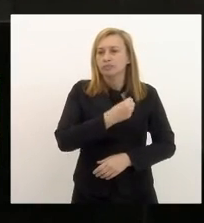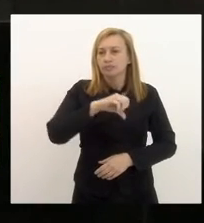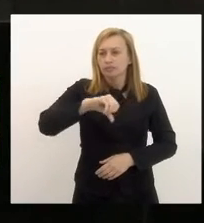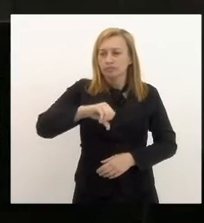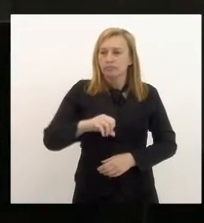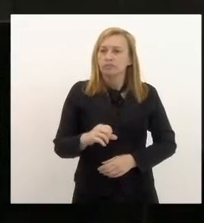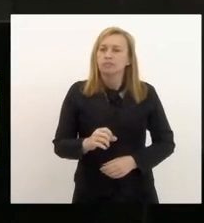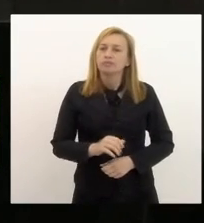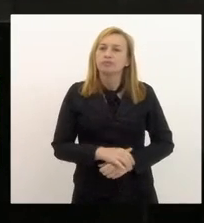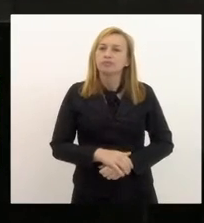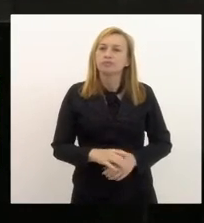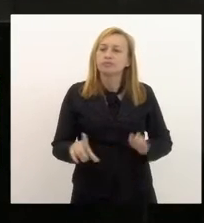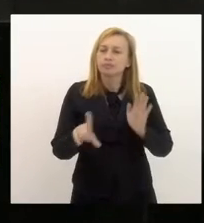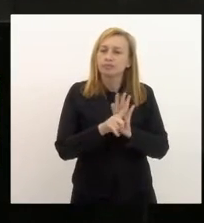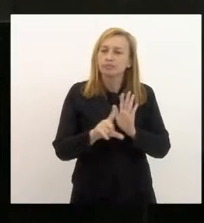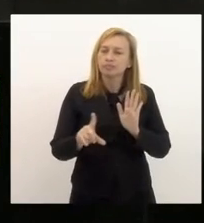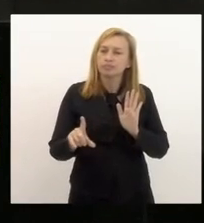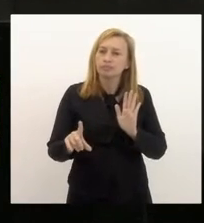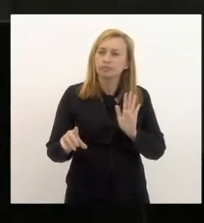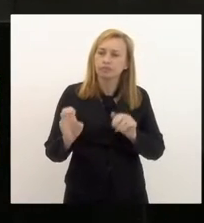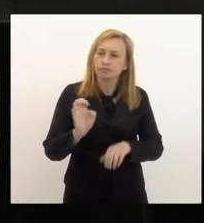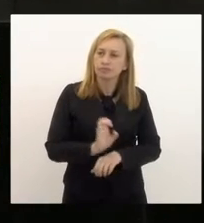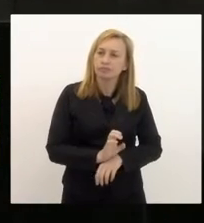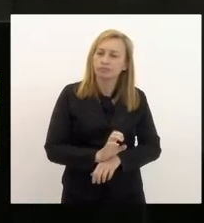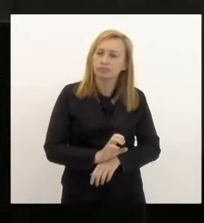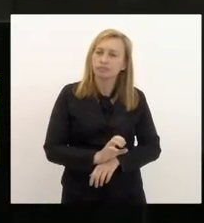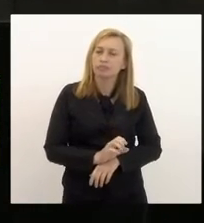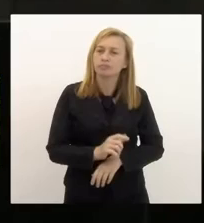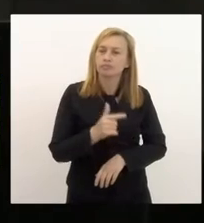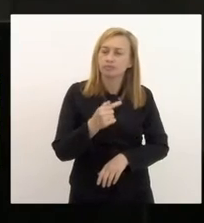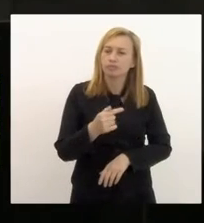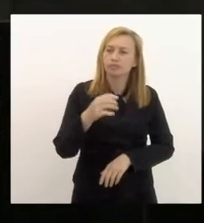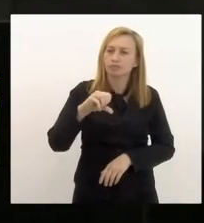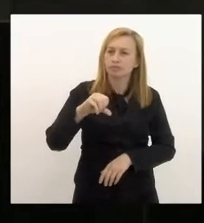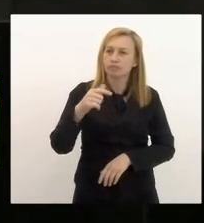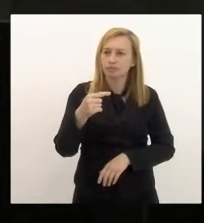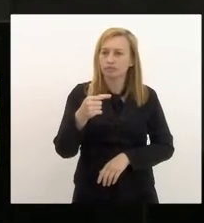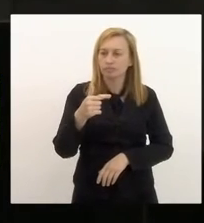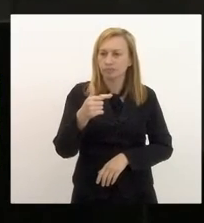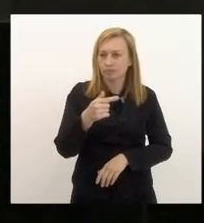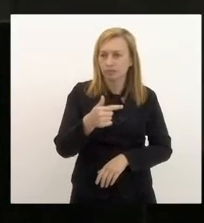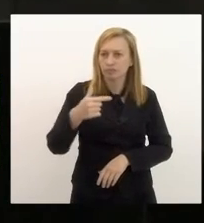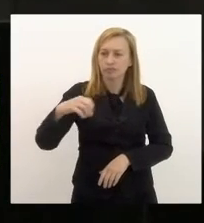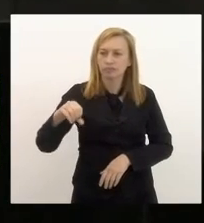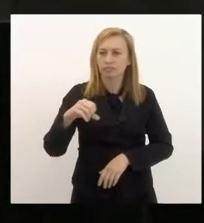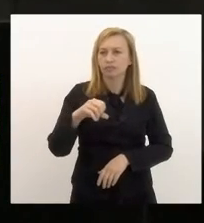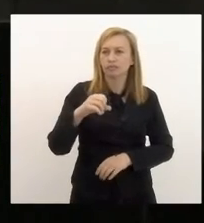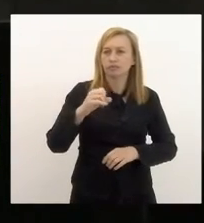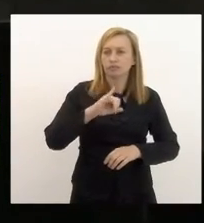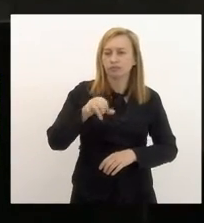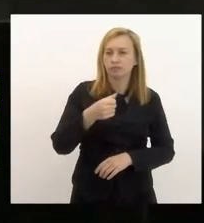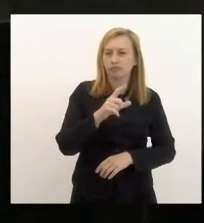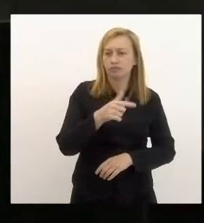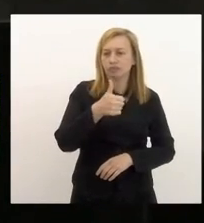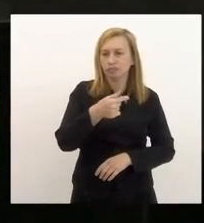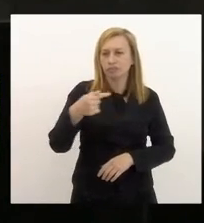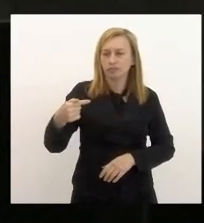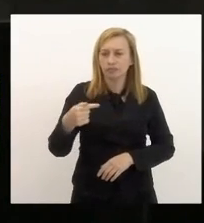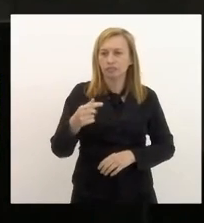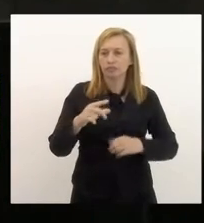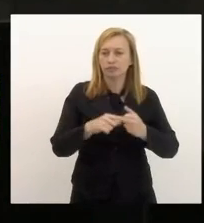e acrescentando nariz Estadual 7729 de 9 de junho de 17 pelo artigo 1º